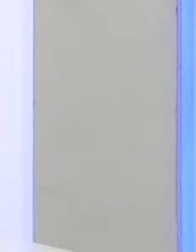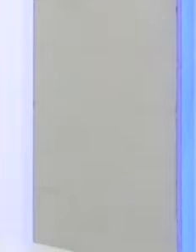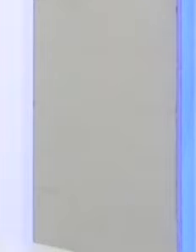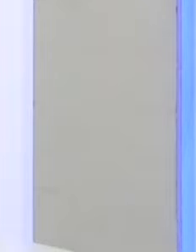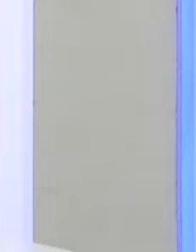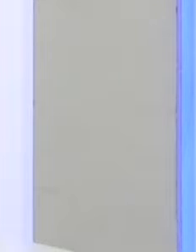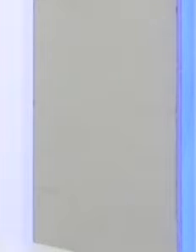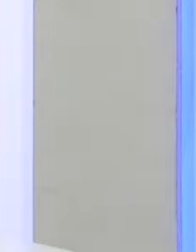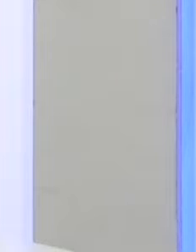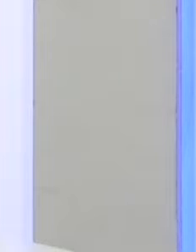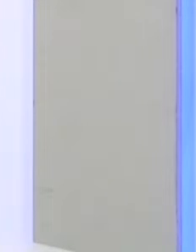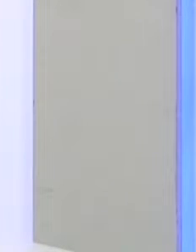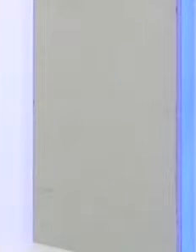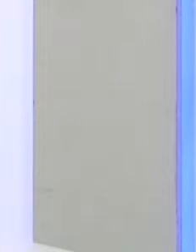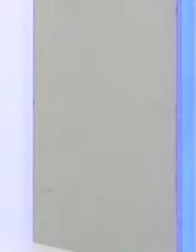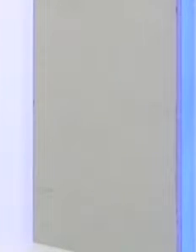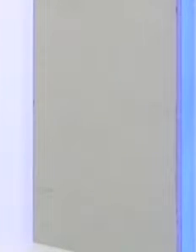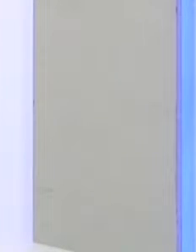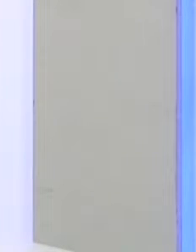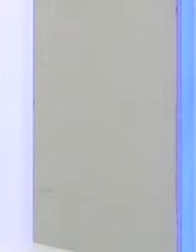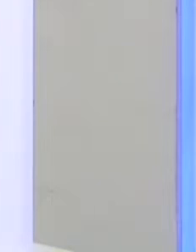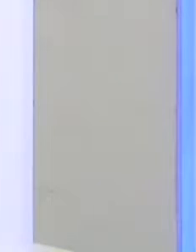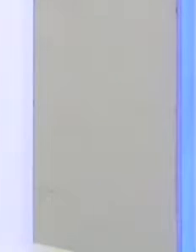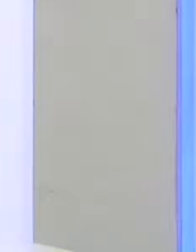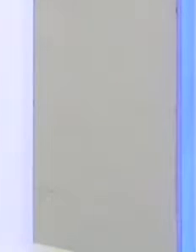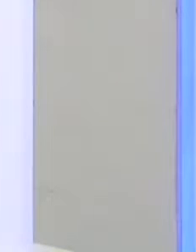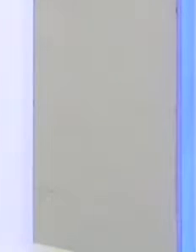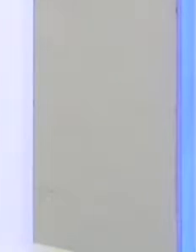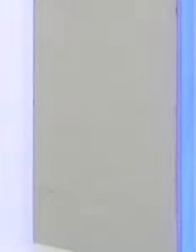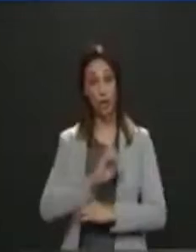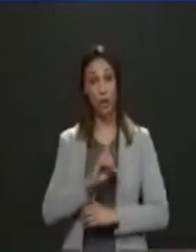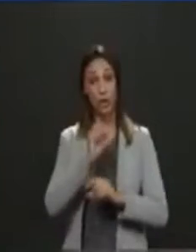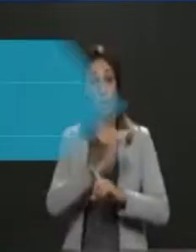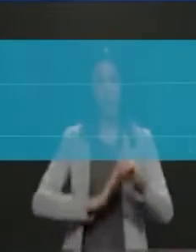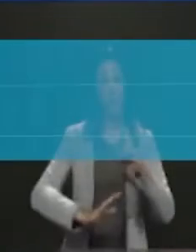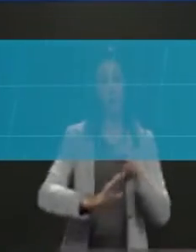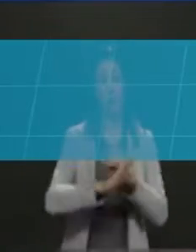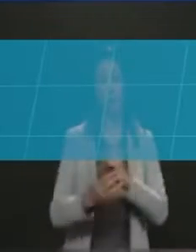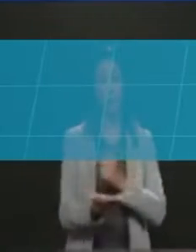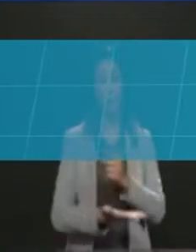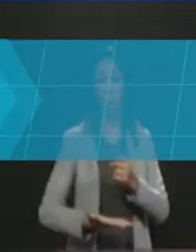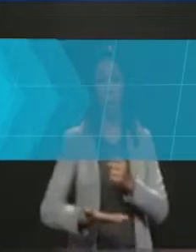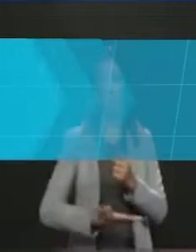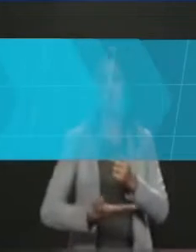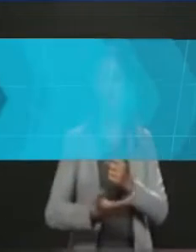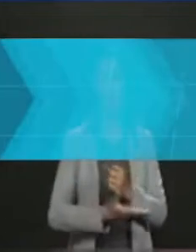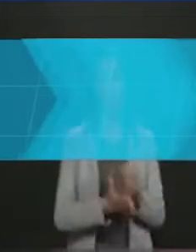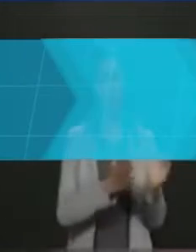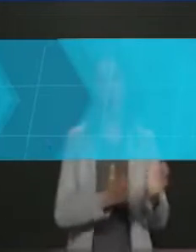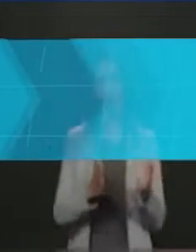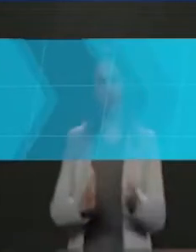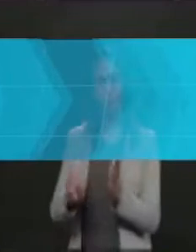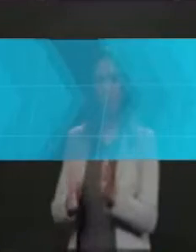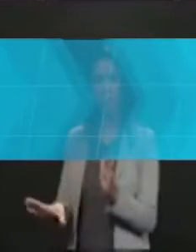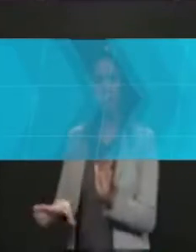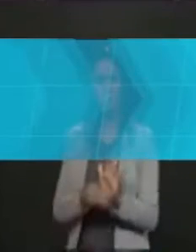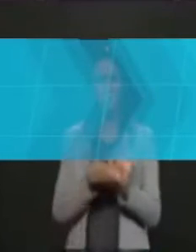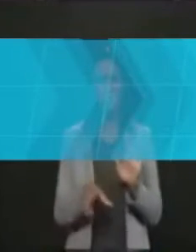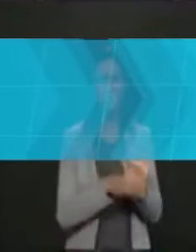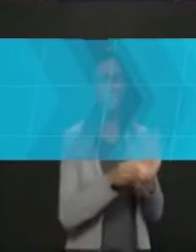com a Fundação Armando Alvares Penteado a FAAP quinta colocada nas pesquisas